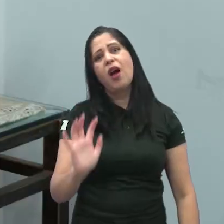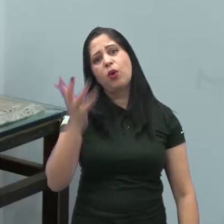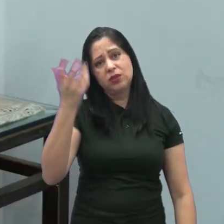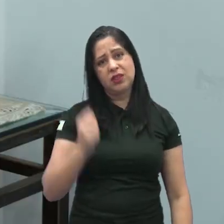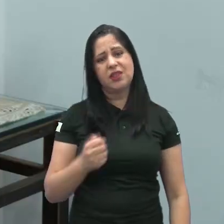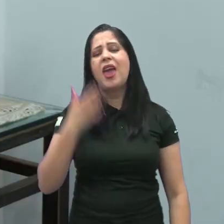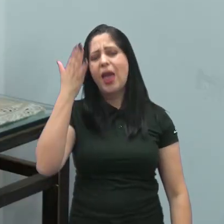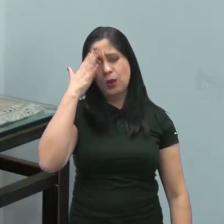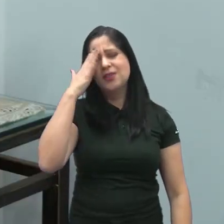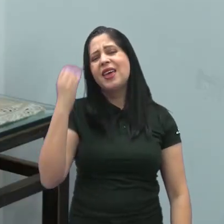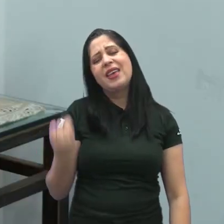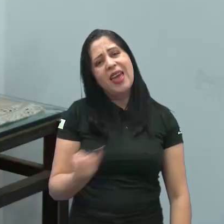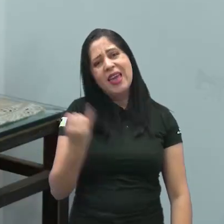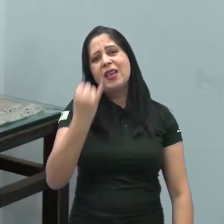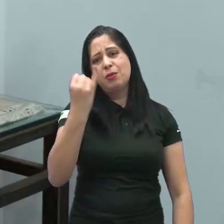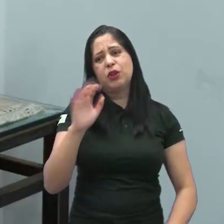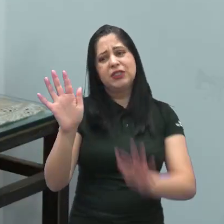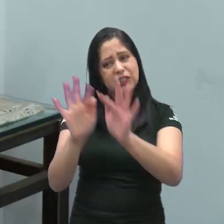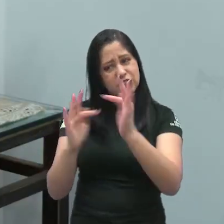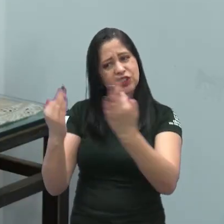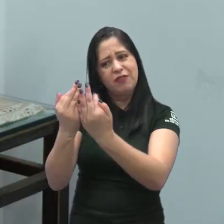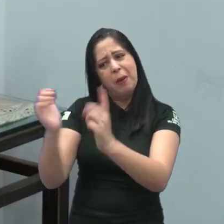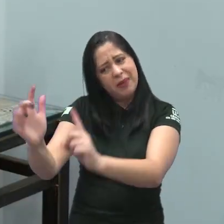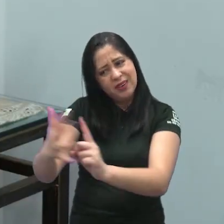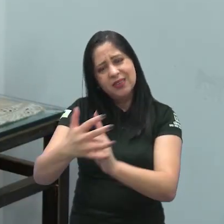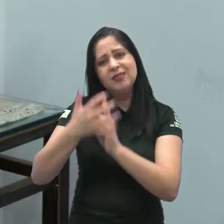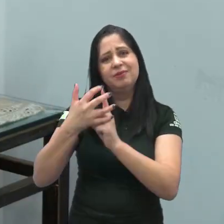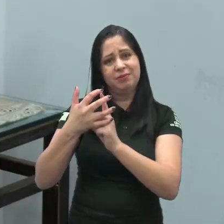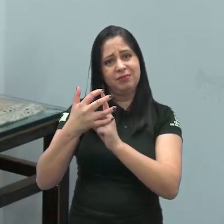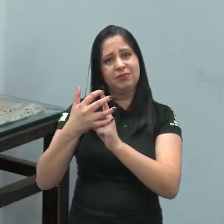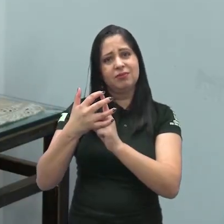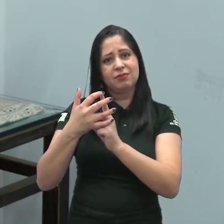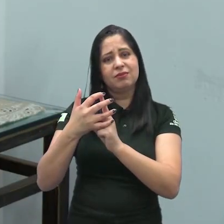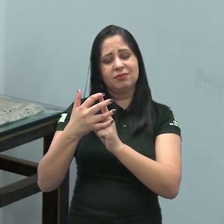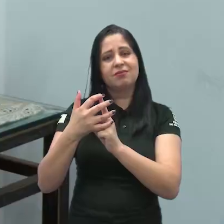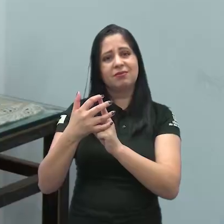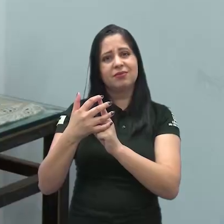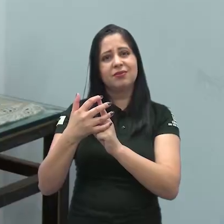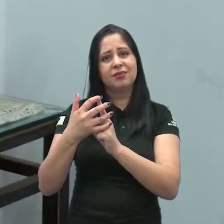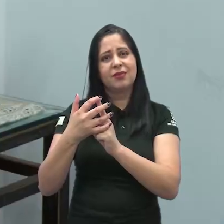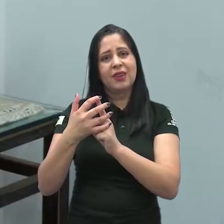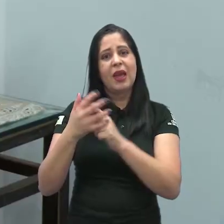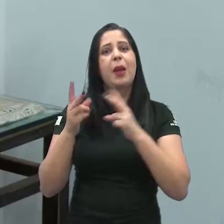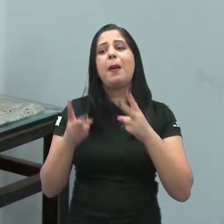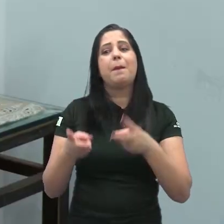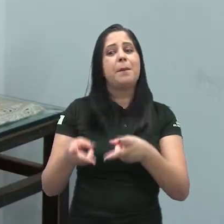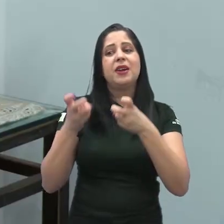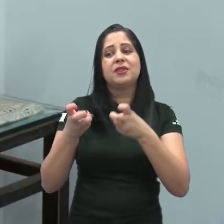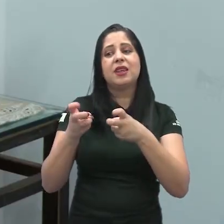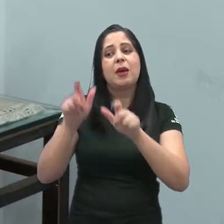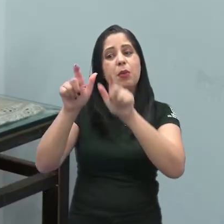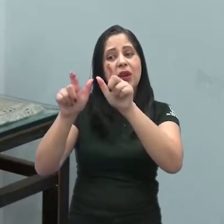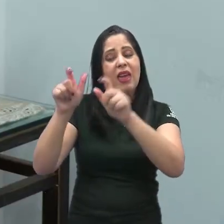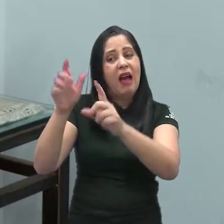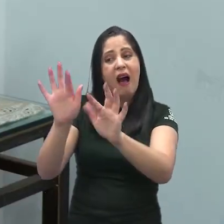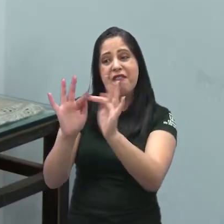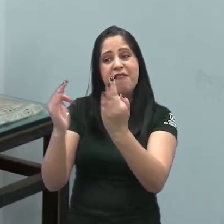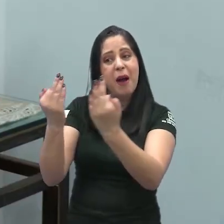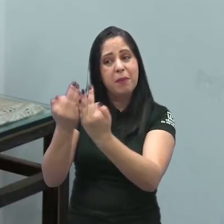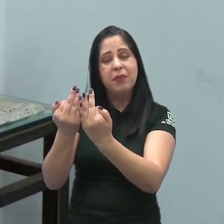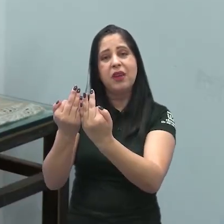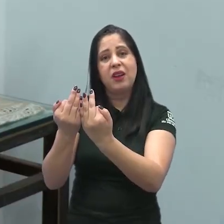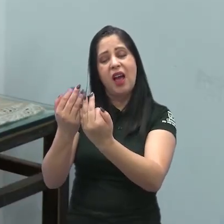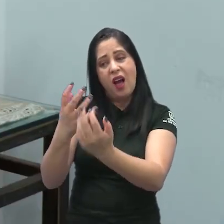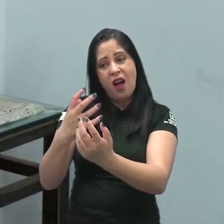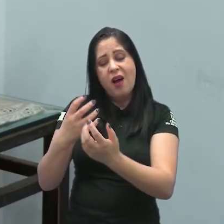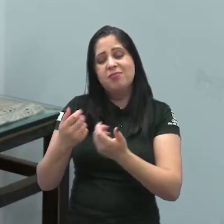isso é importante. As famílias precisam disso. A gente vê o quanto elas são carentes. Não são só as